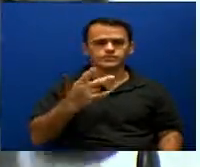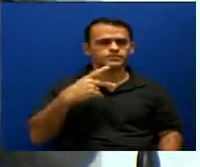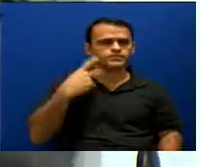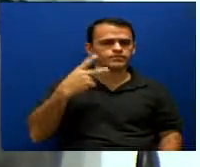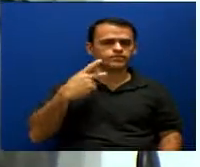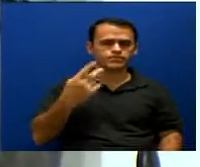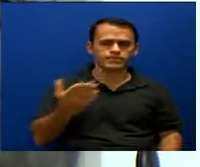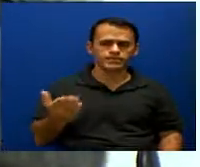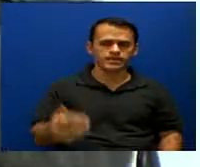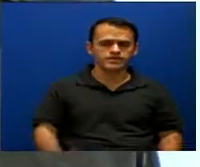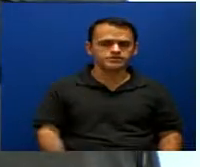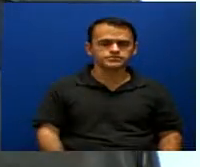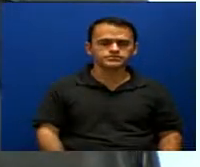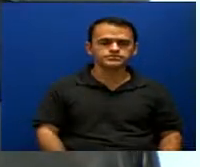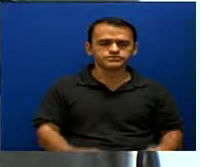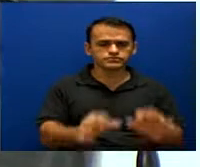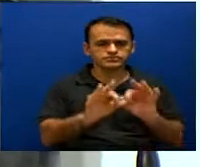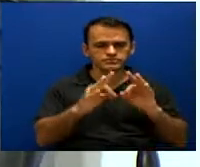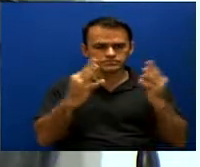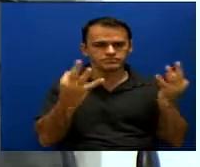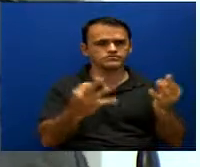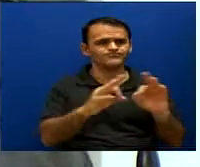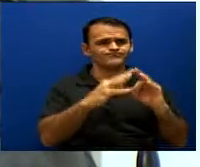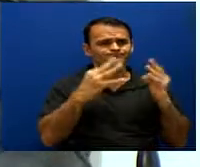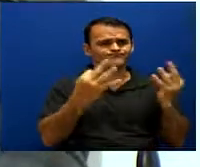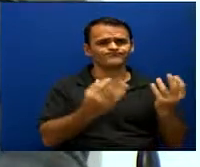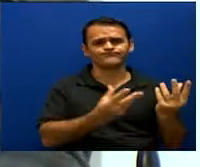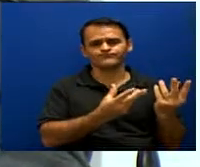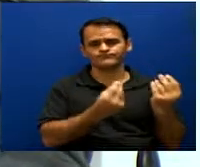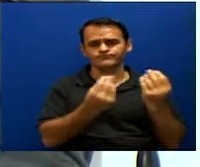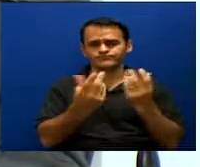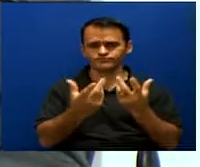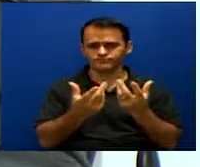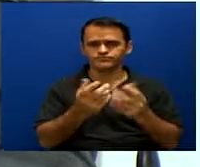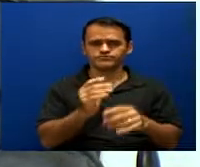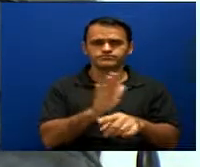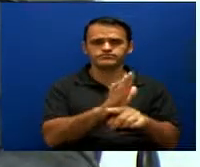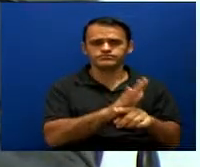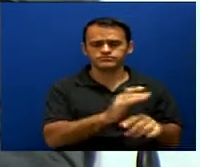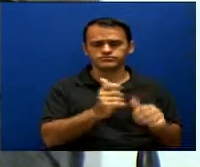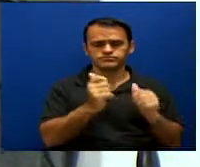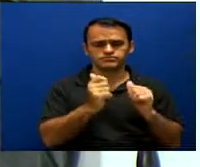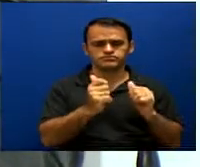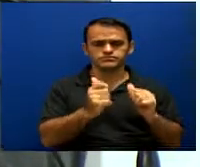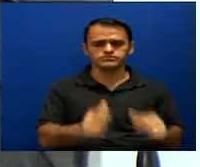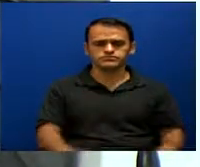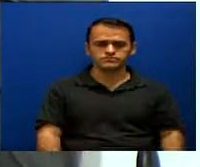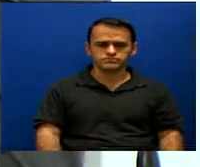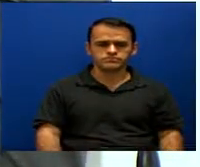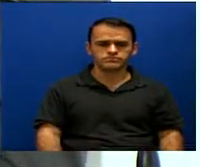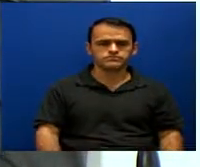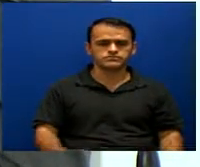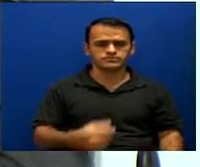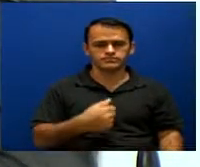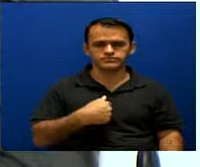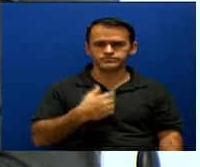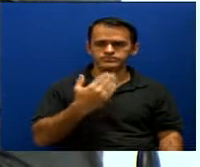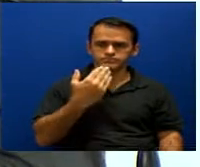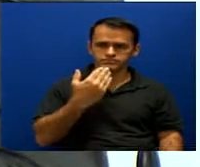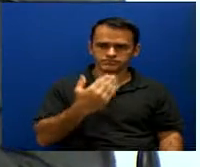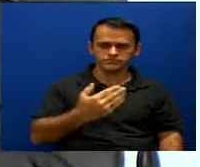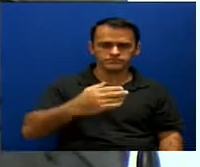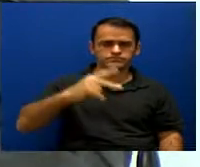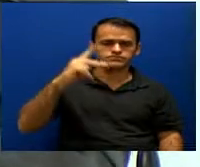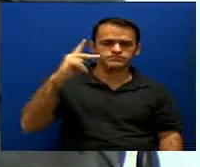me acompanham. Quantas famílias não seriam beneficiadas? Então, eu estou pedindo, senhor